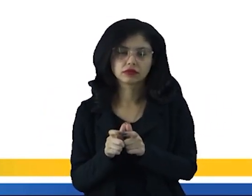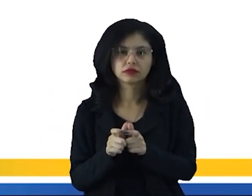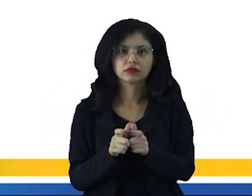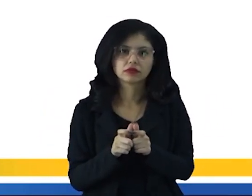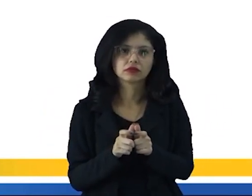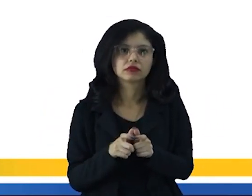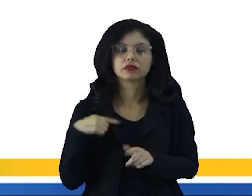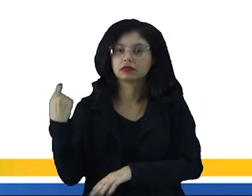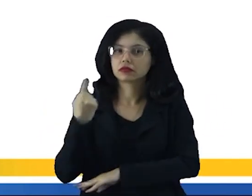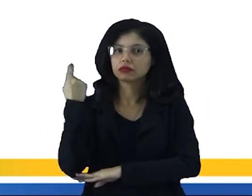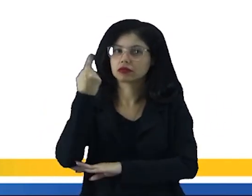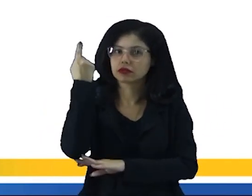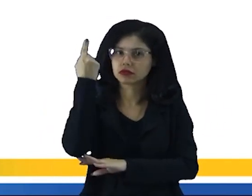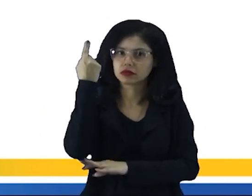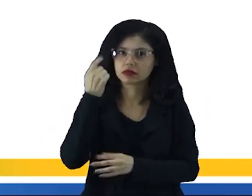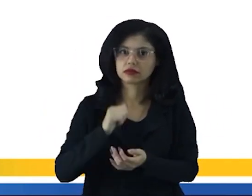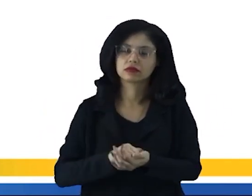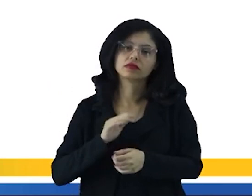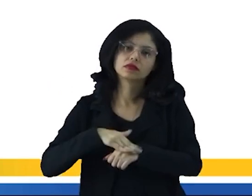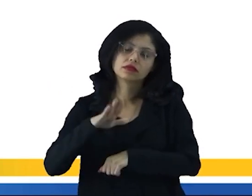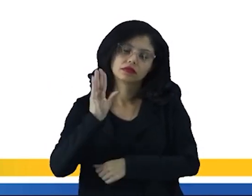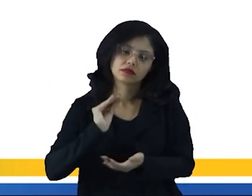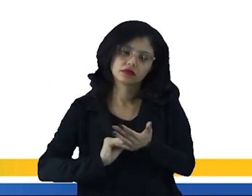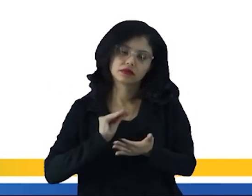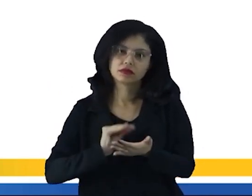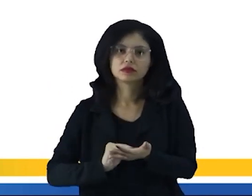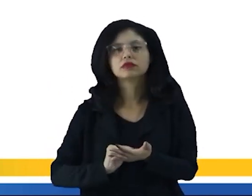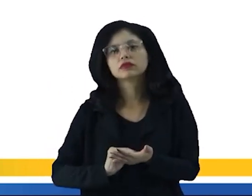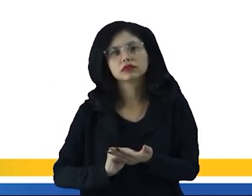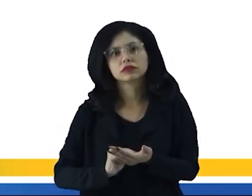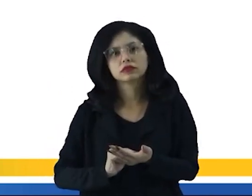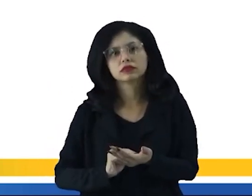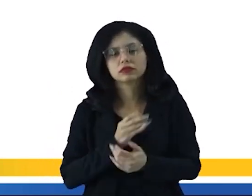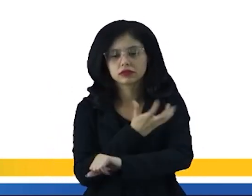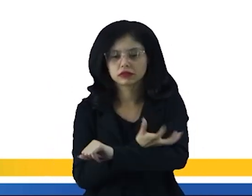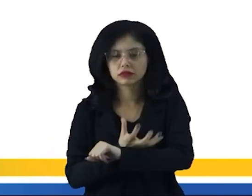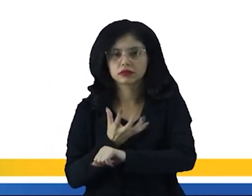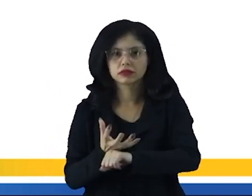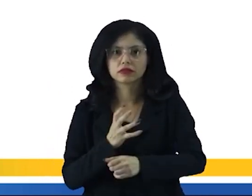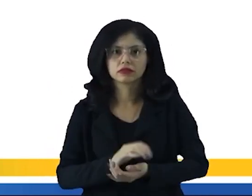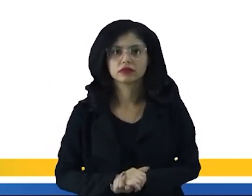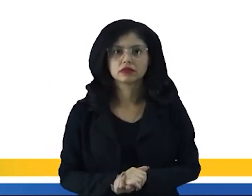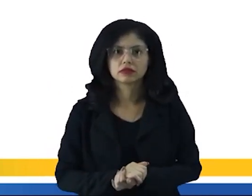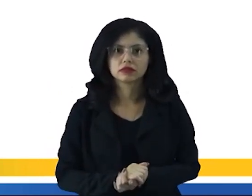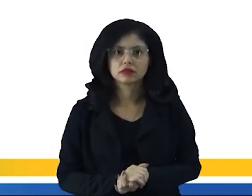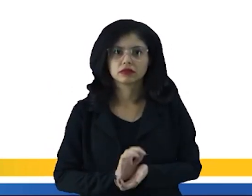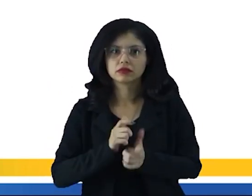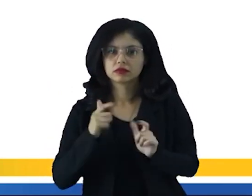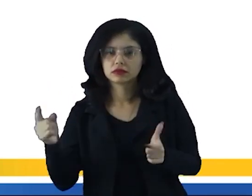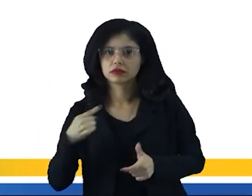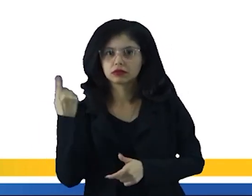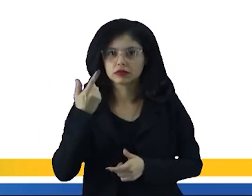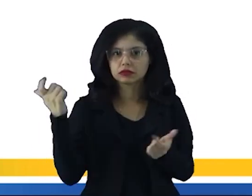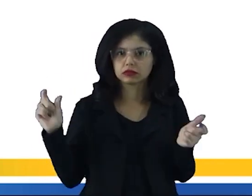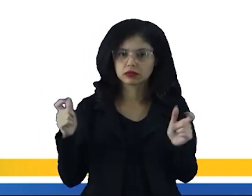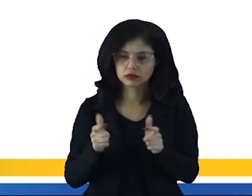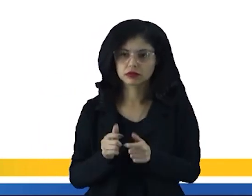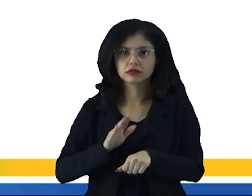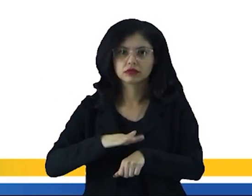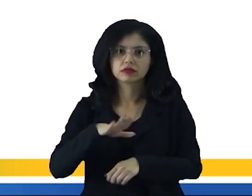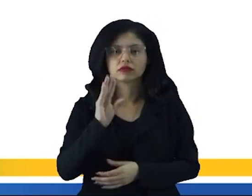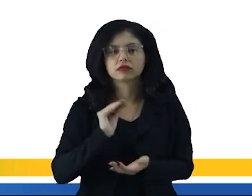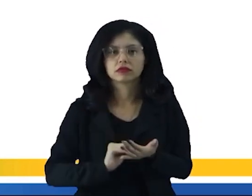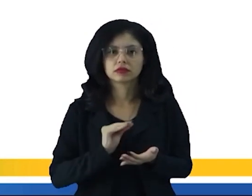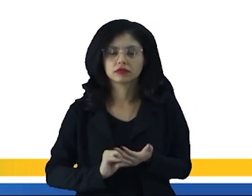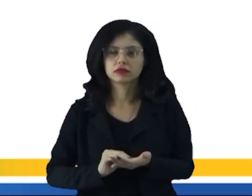é a altitude, mais escassa é a vegetação. Quanto maior a altitude, menor e mais